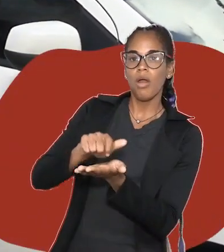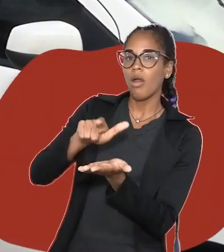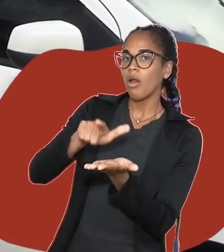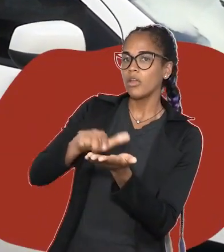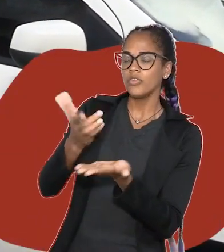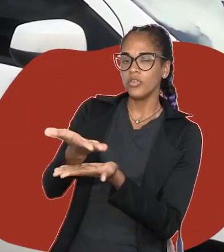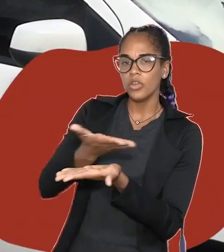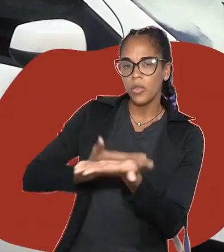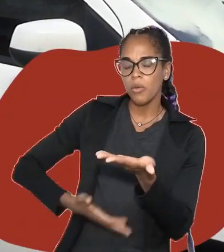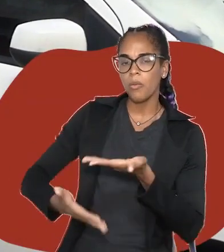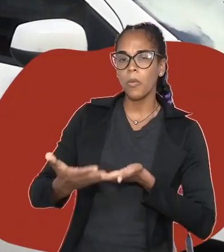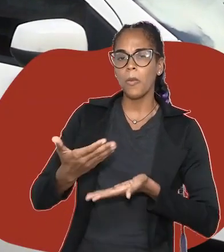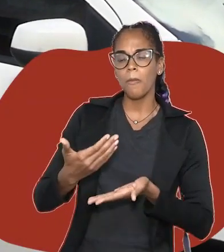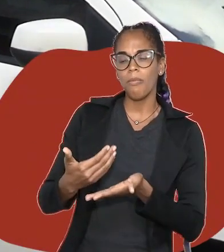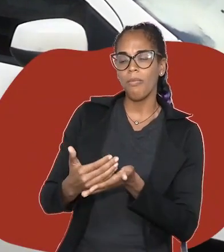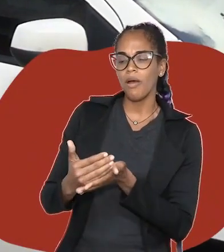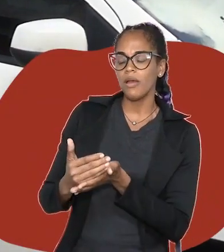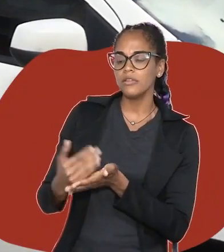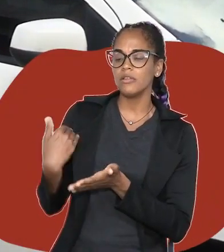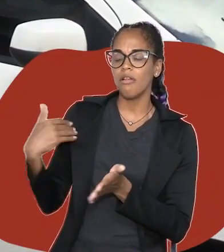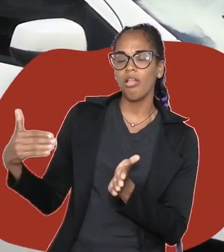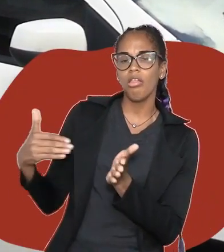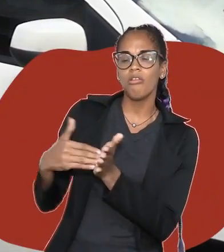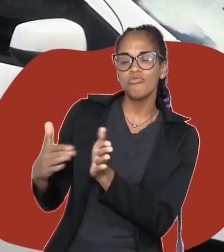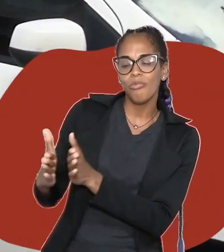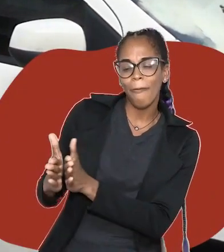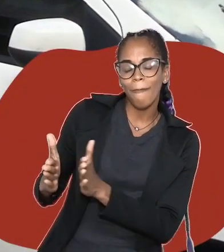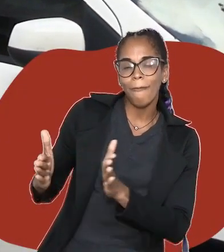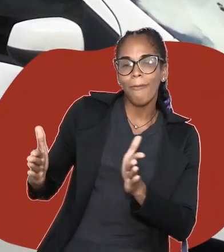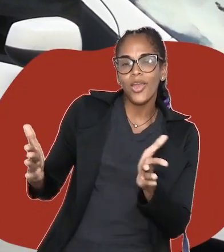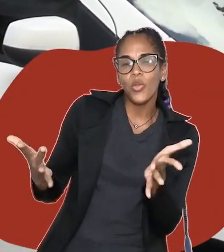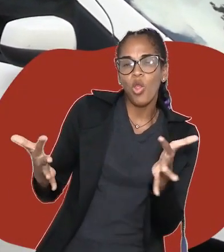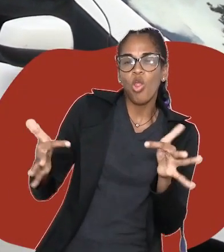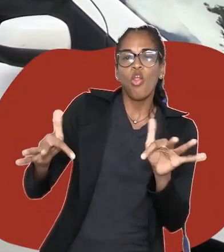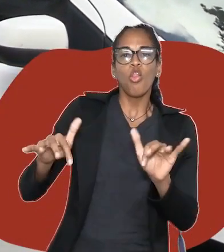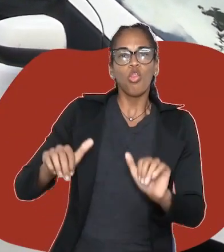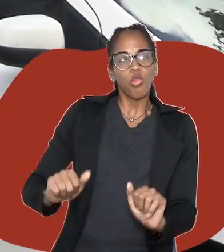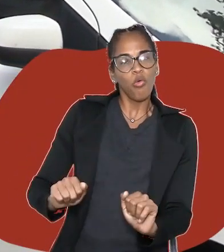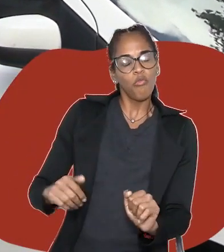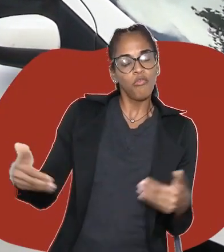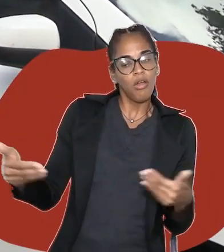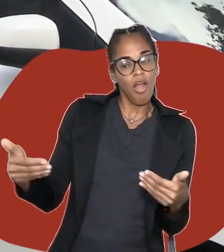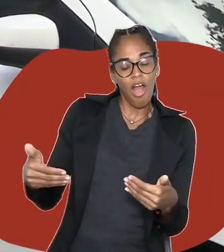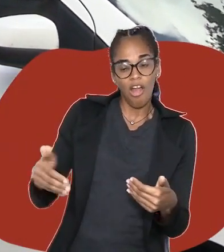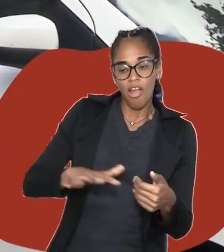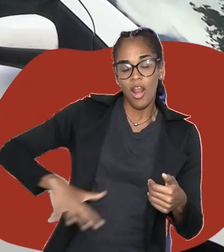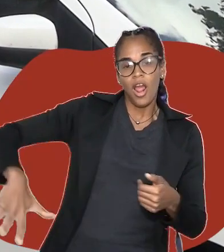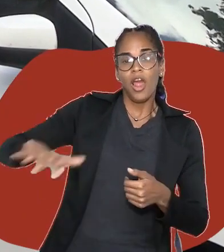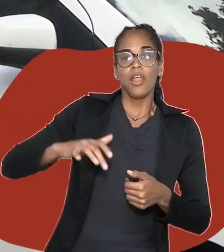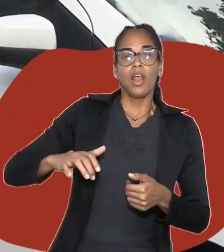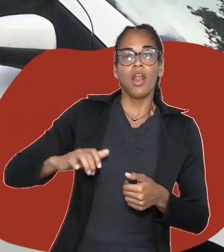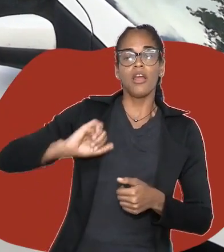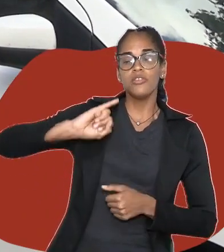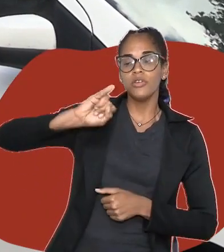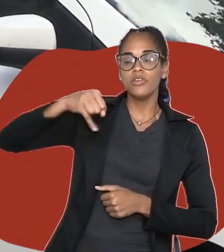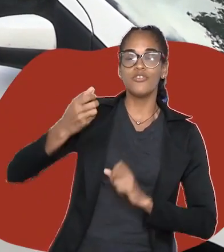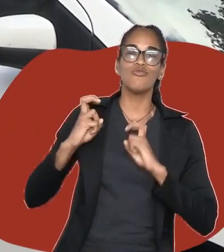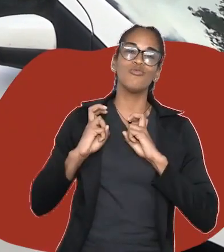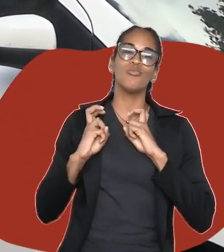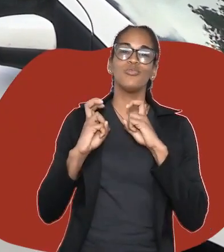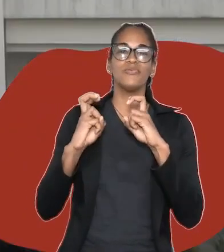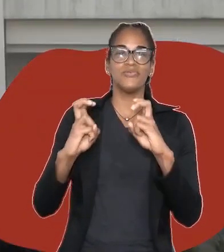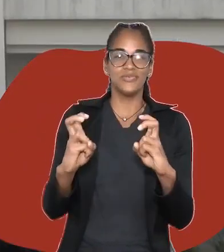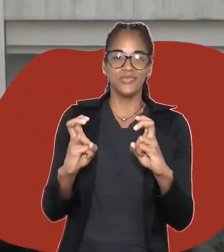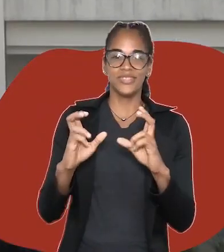E o Agenda Compartilhada faz sua última parada nesse primeiro semestre, desta vez aqui na circunscrição de Jaboatão dos